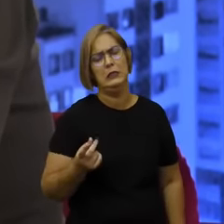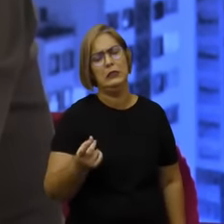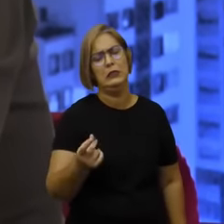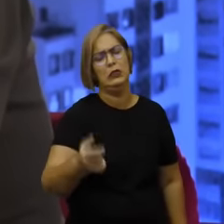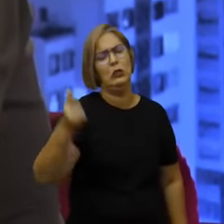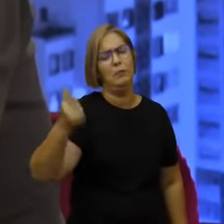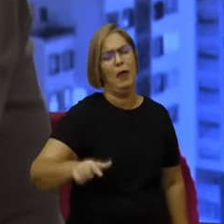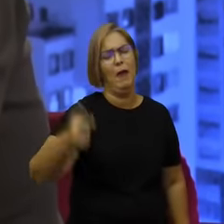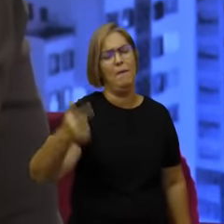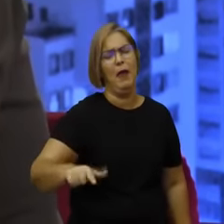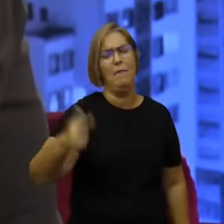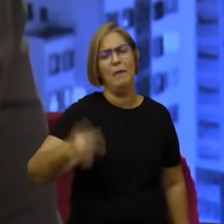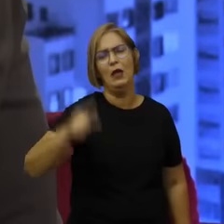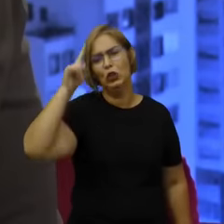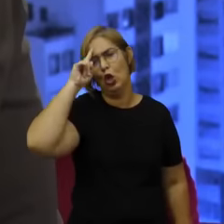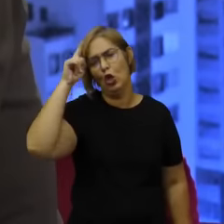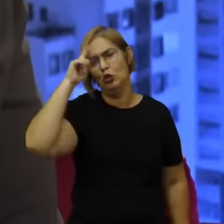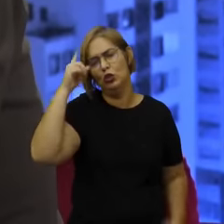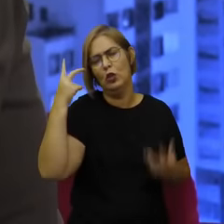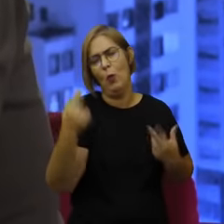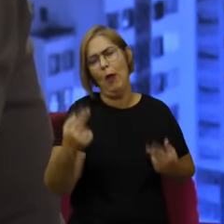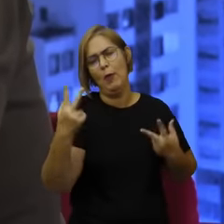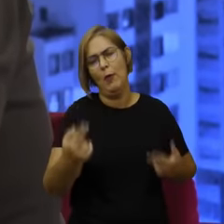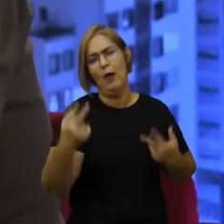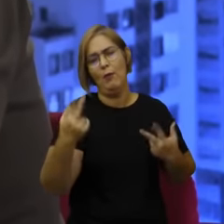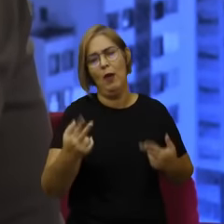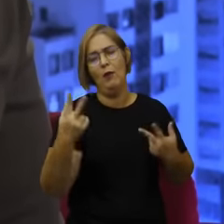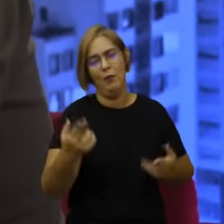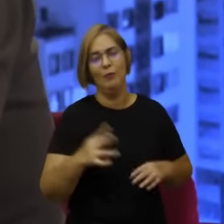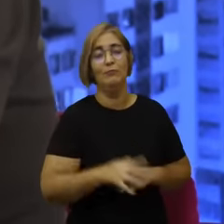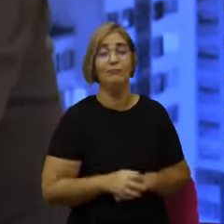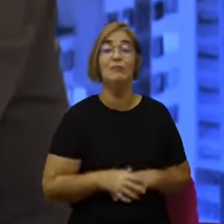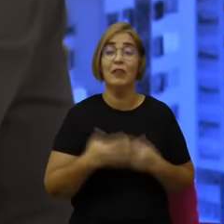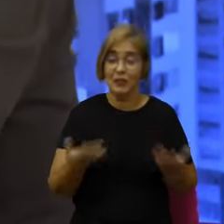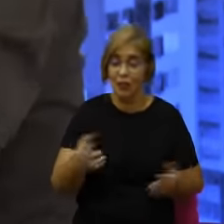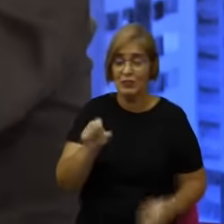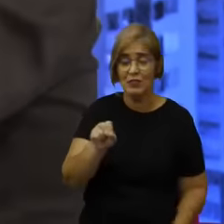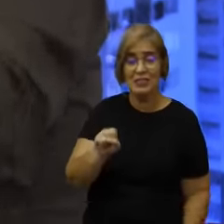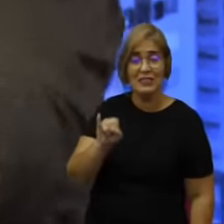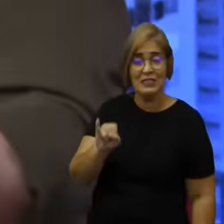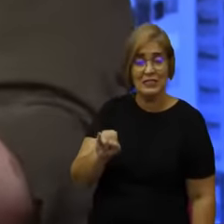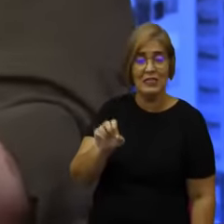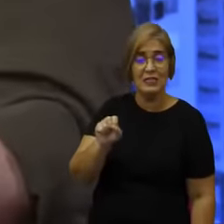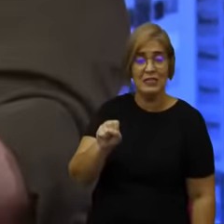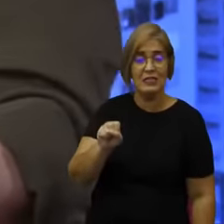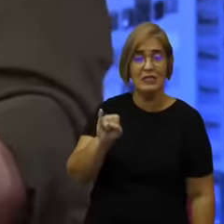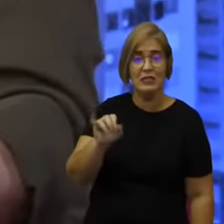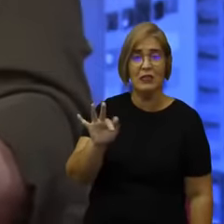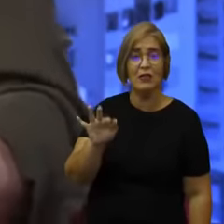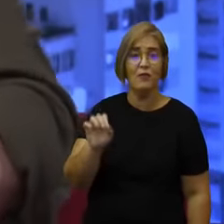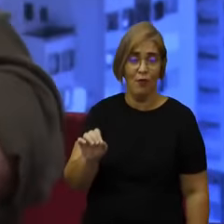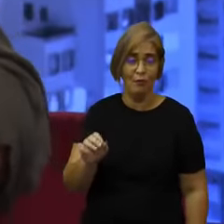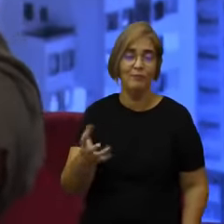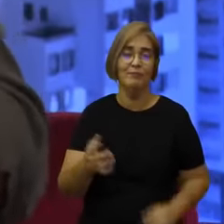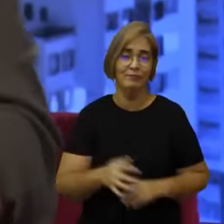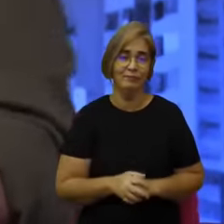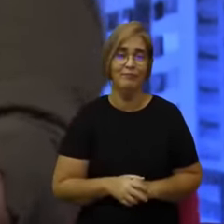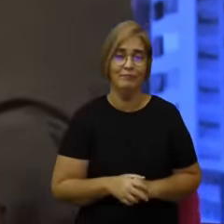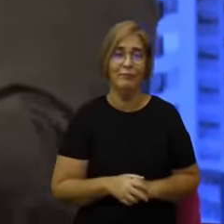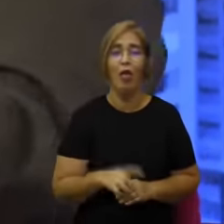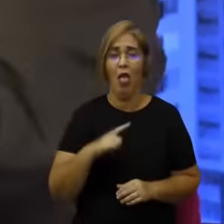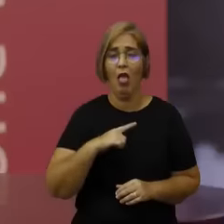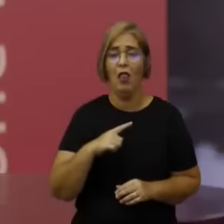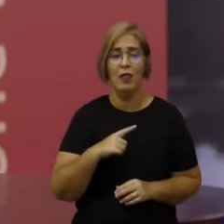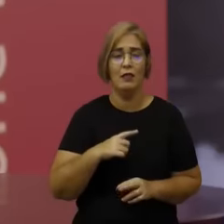penoso. E é isso que ocorre com Císio. Ora, é exatamente esta imagem, mas que não está desprovida dessa relação com